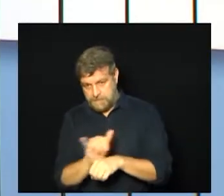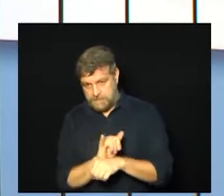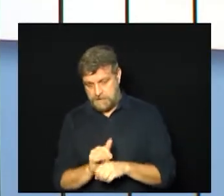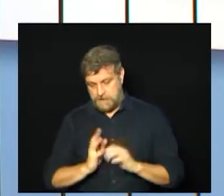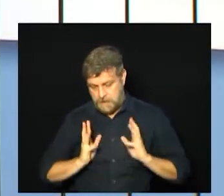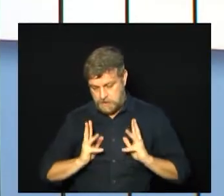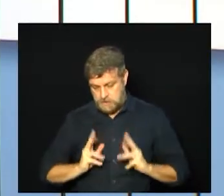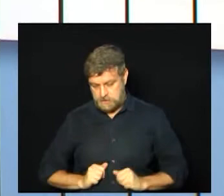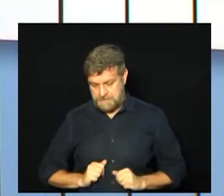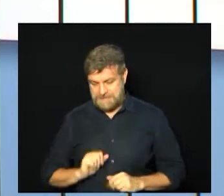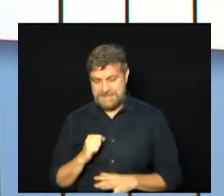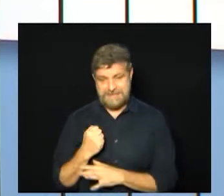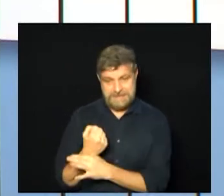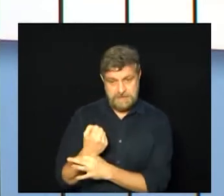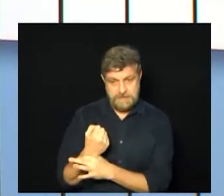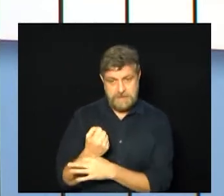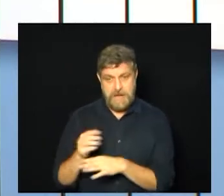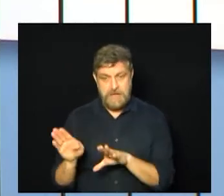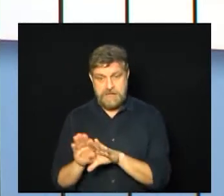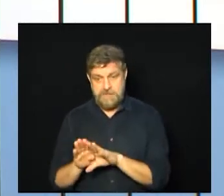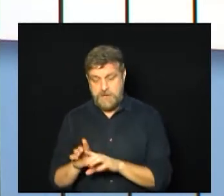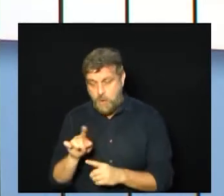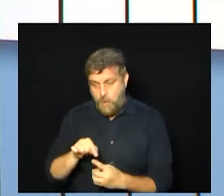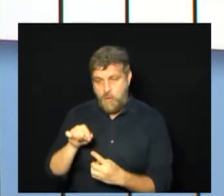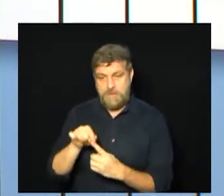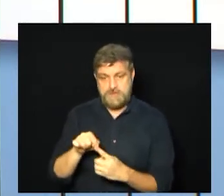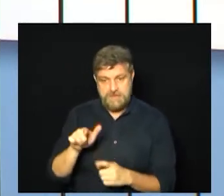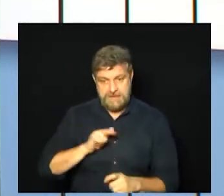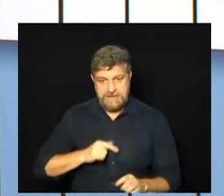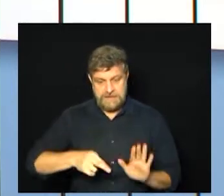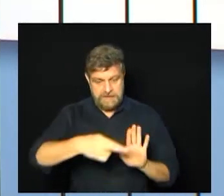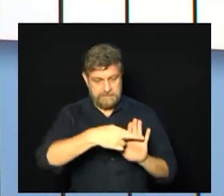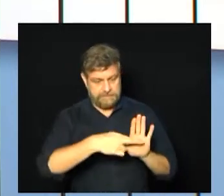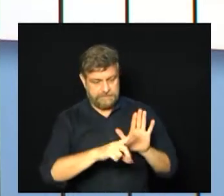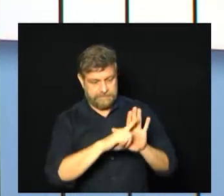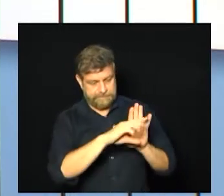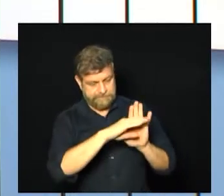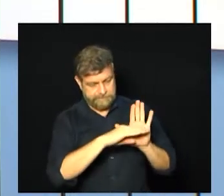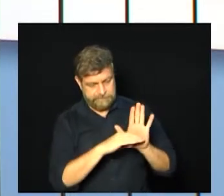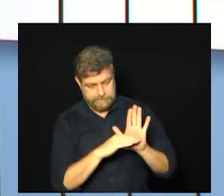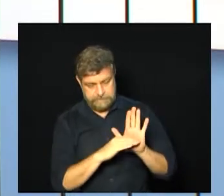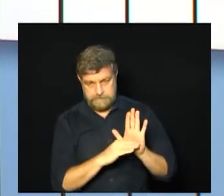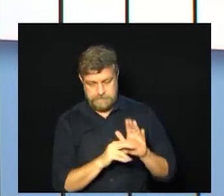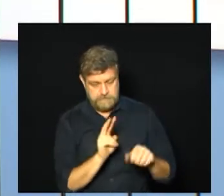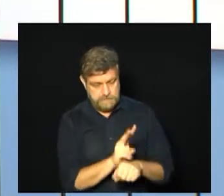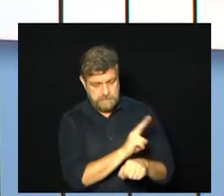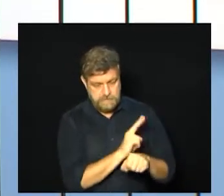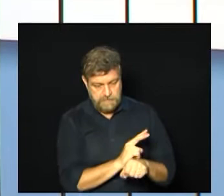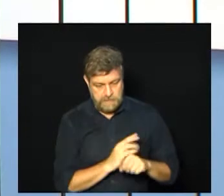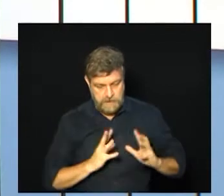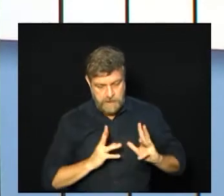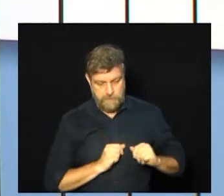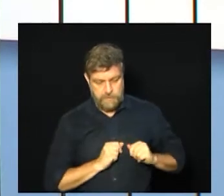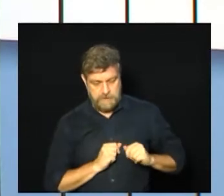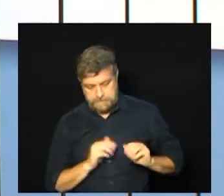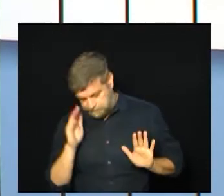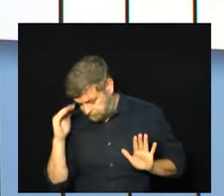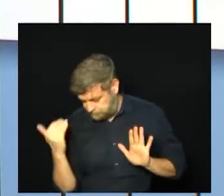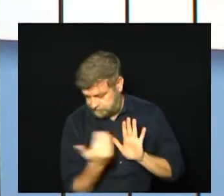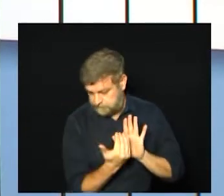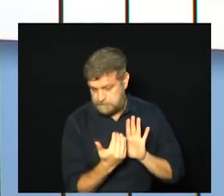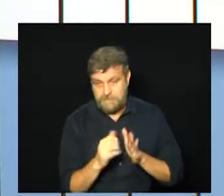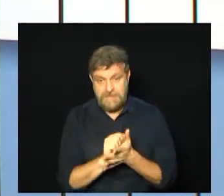higiene, segurança, para garantir o cumprimento da legislação sanitária. E para todas as atividades